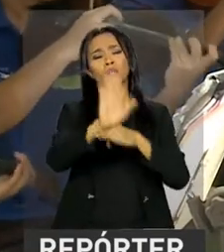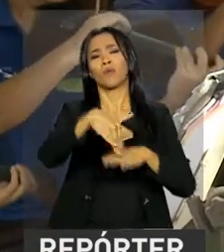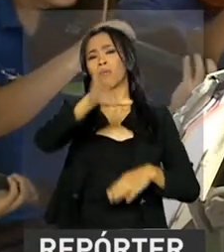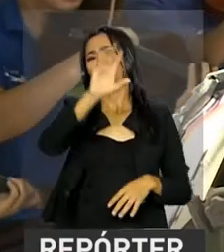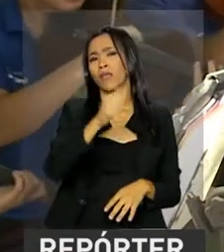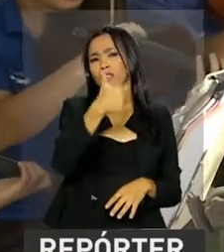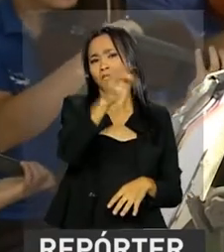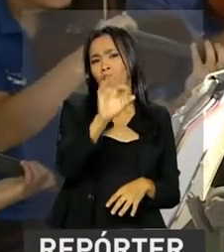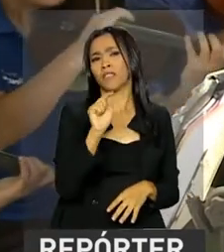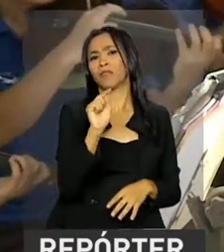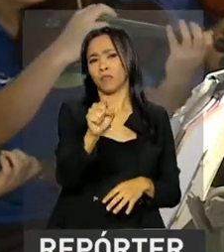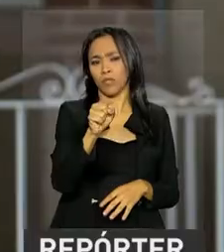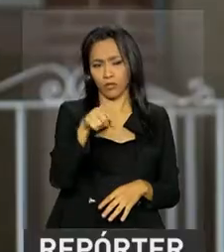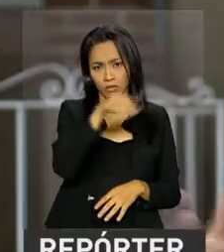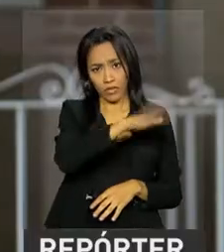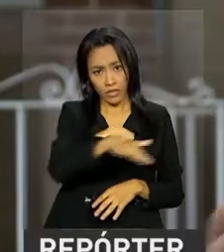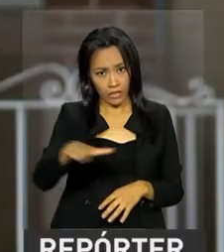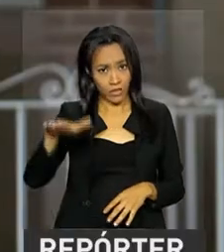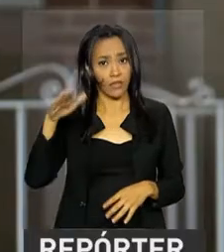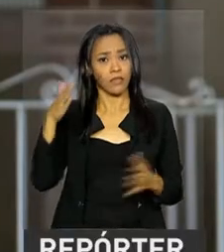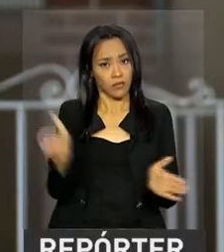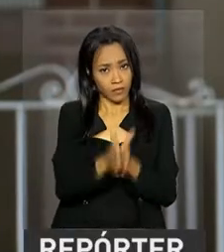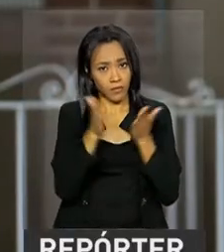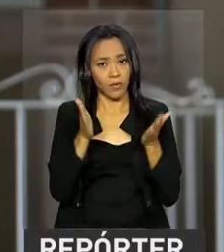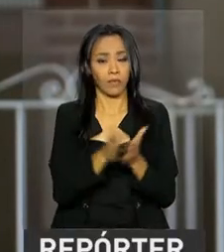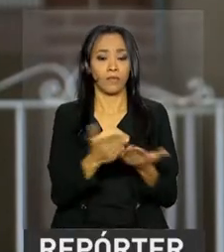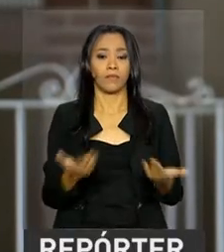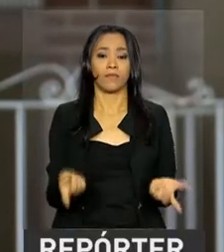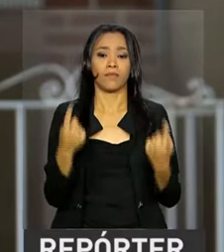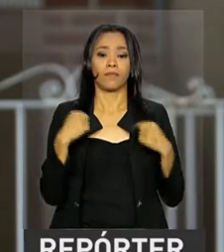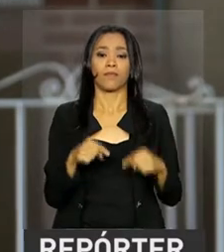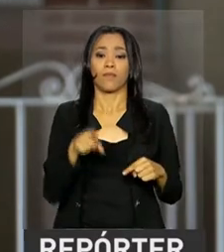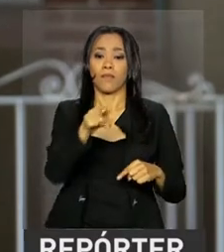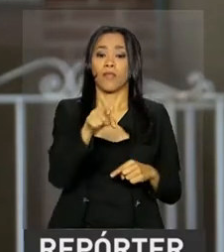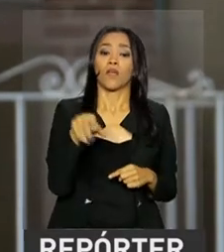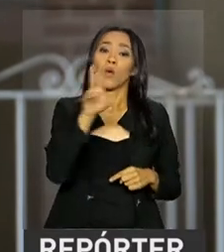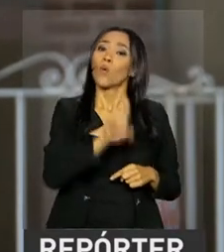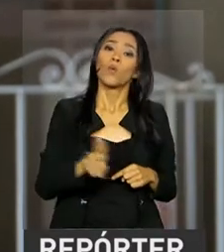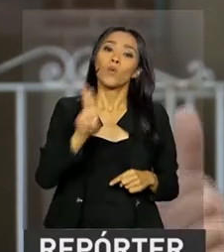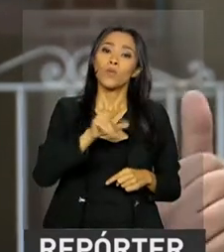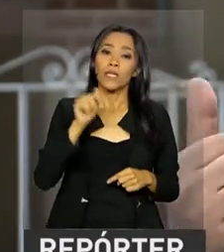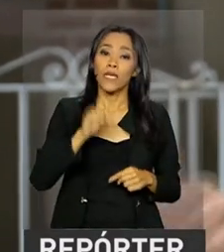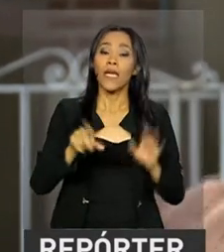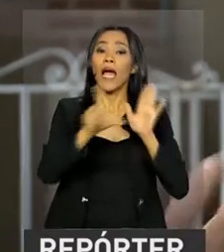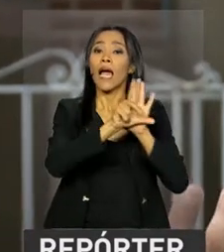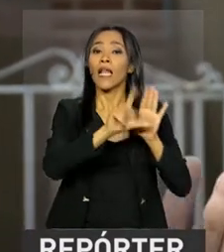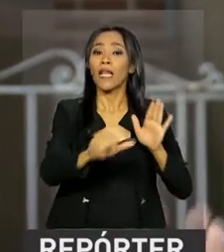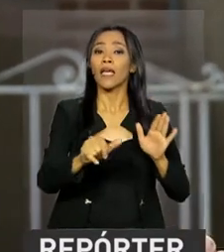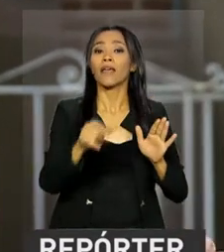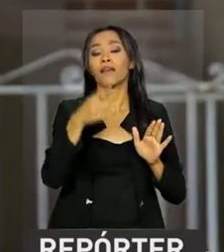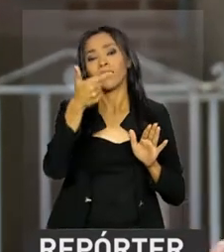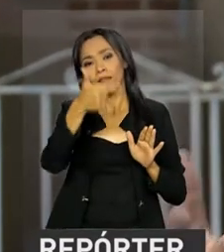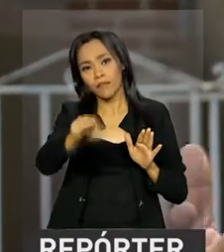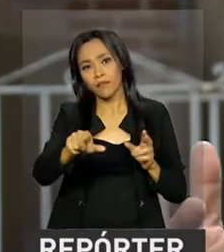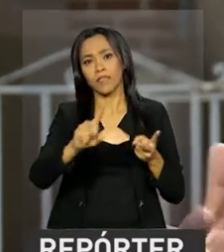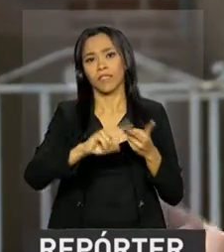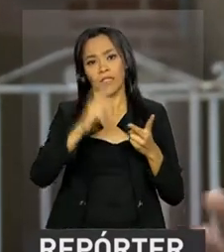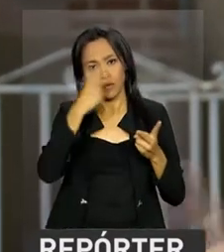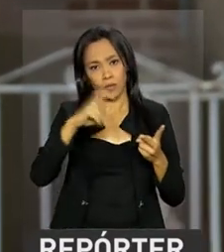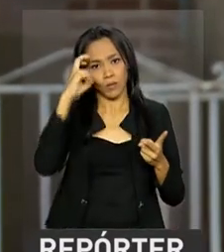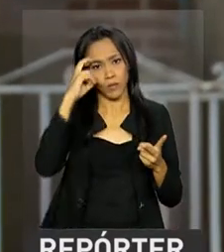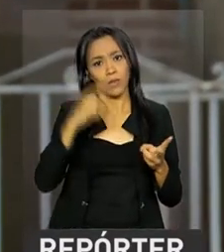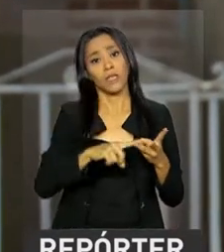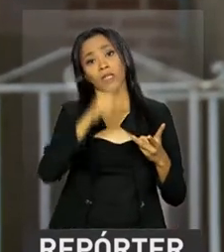baixa renda de todo o país. A gente usa aqui no estado do Rio de Janeiro a Lei Rouanet e a Lei do ICMS. Então,